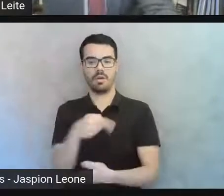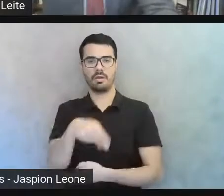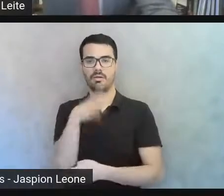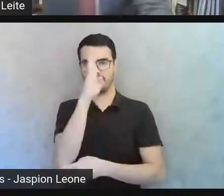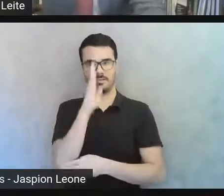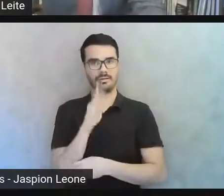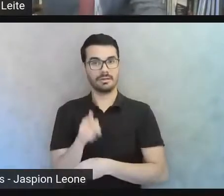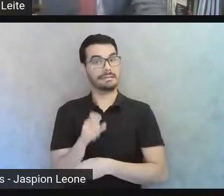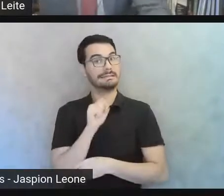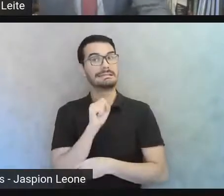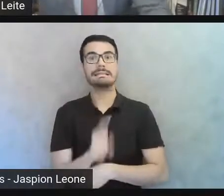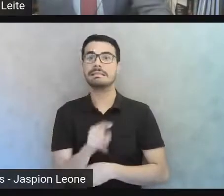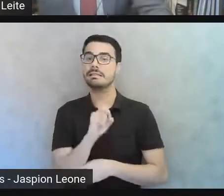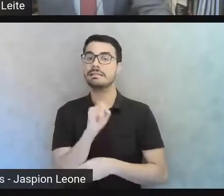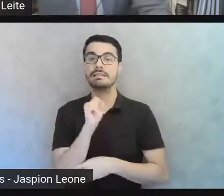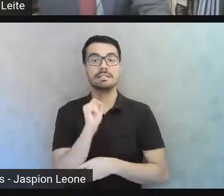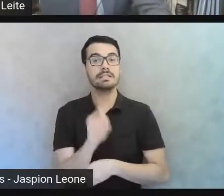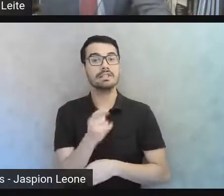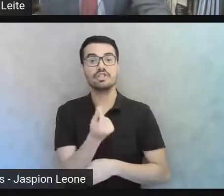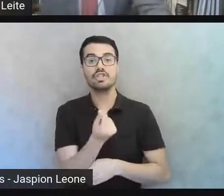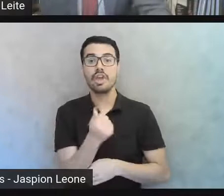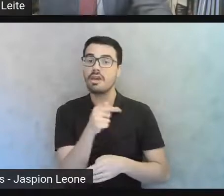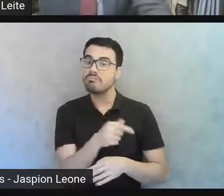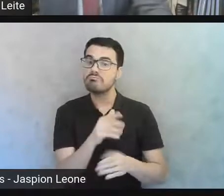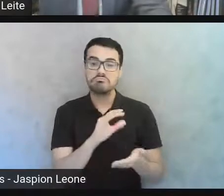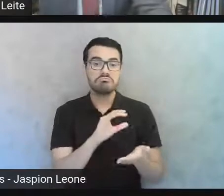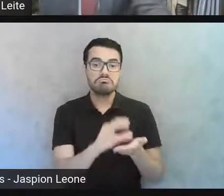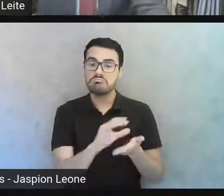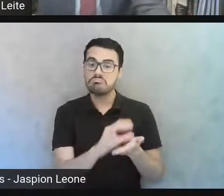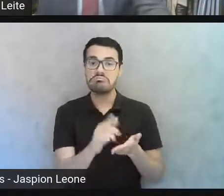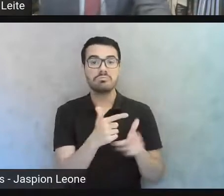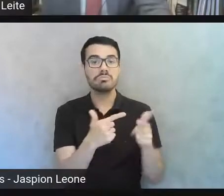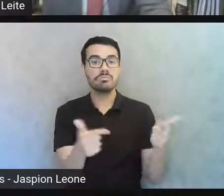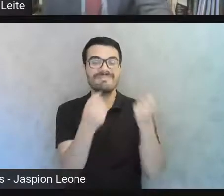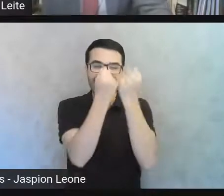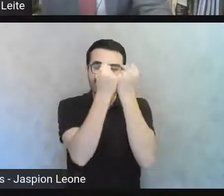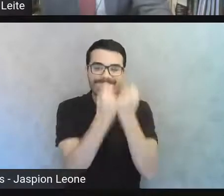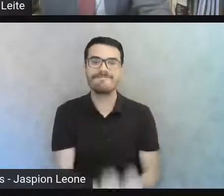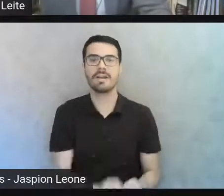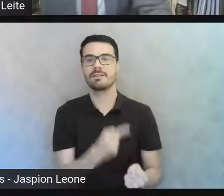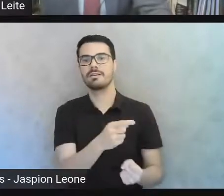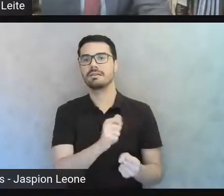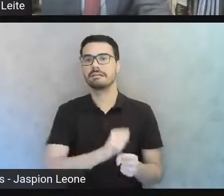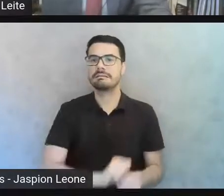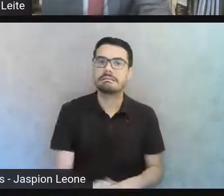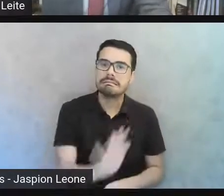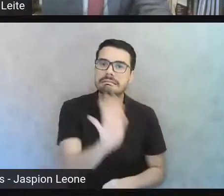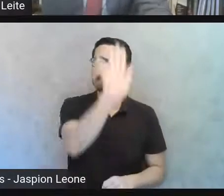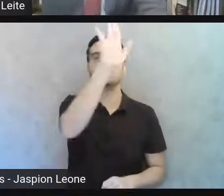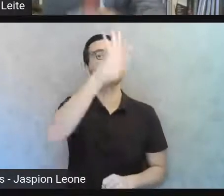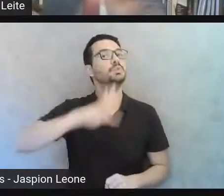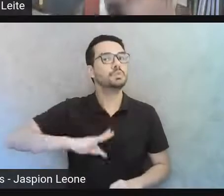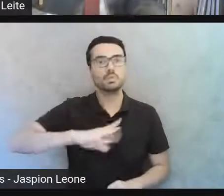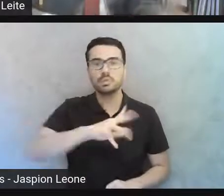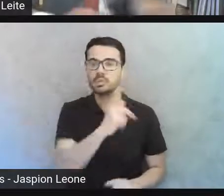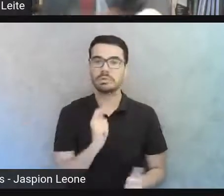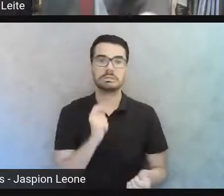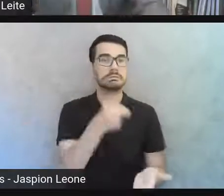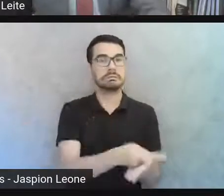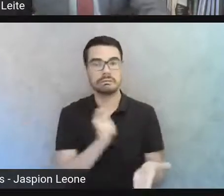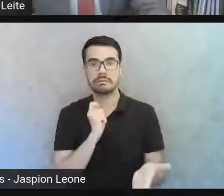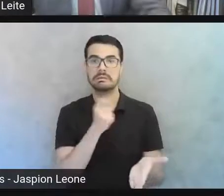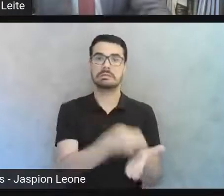sem recursos financeiros que suportem as pesadas despesas que tudo isso exige. E exige tanto